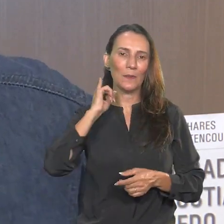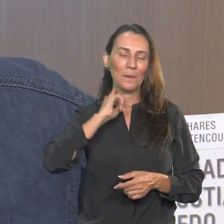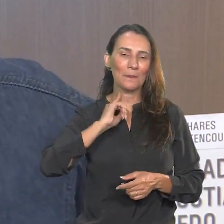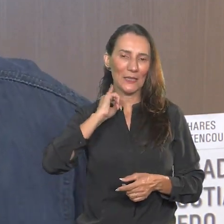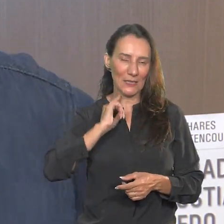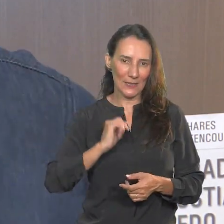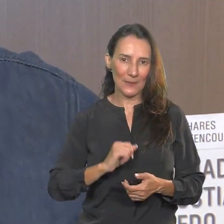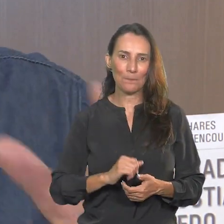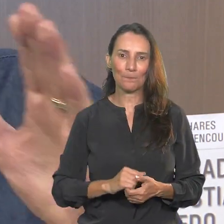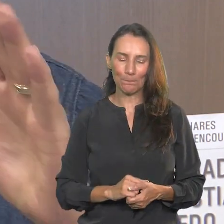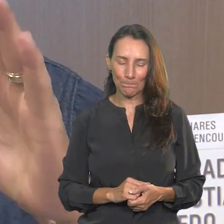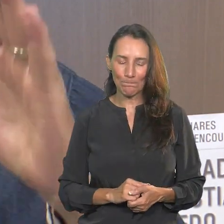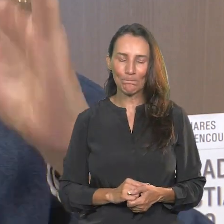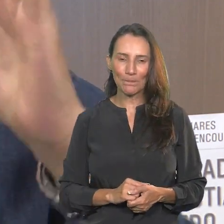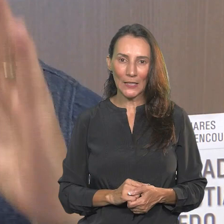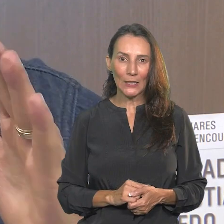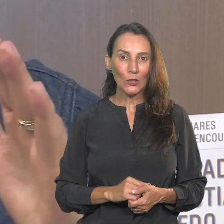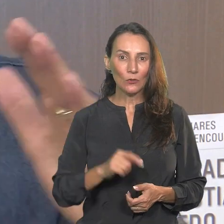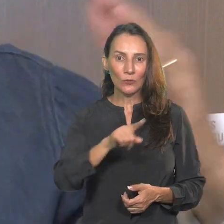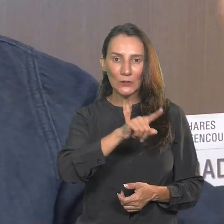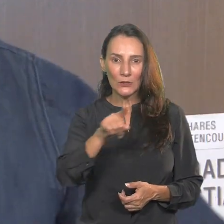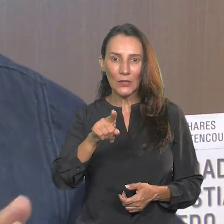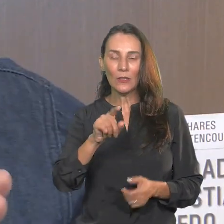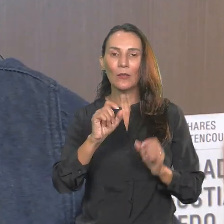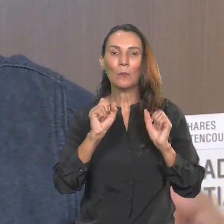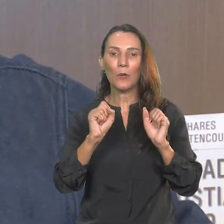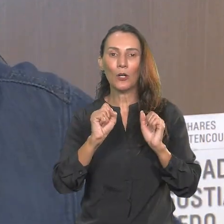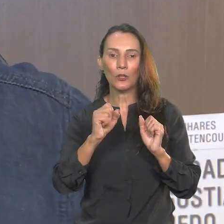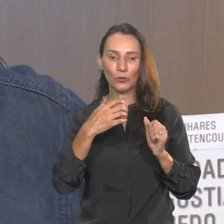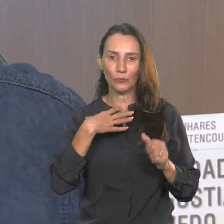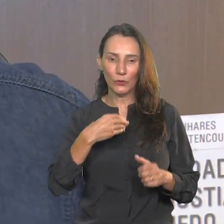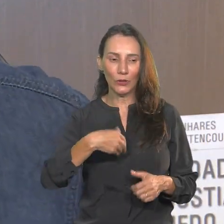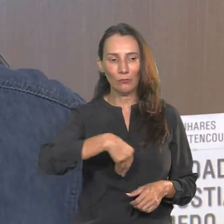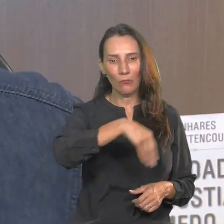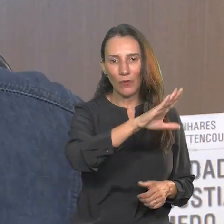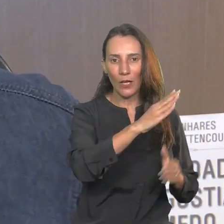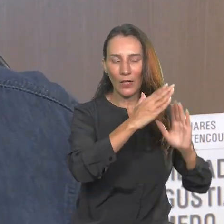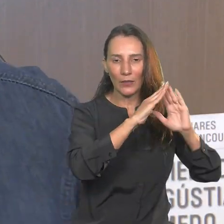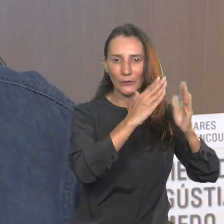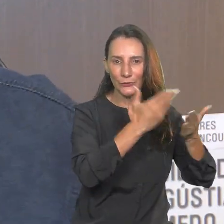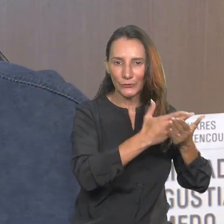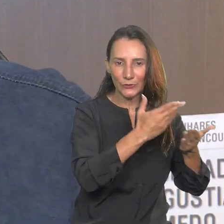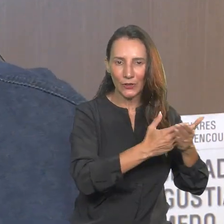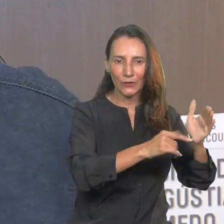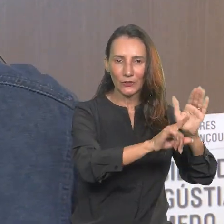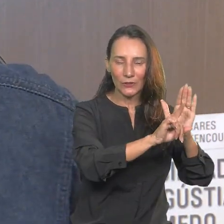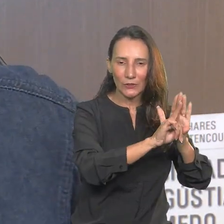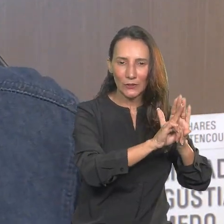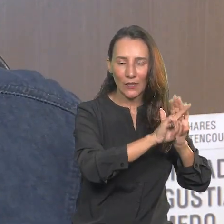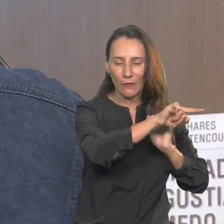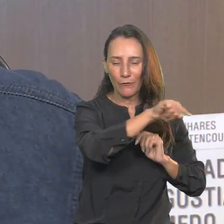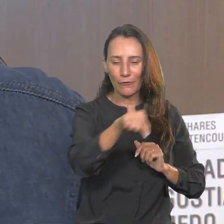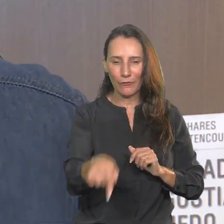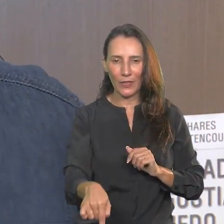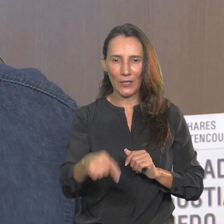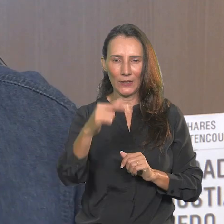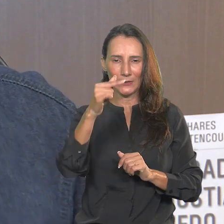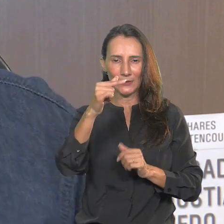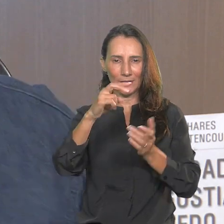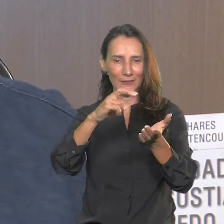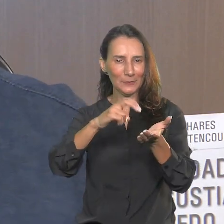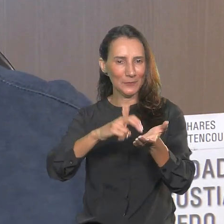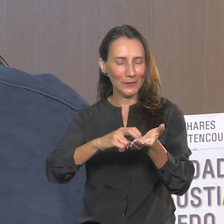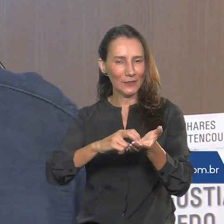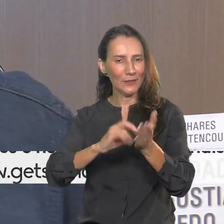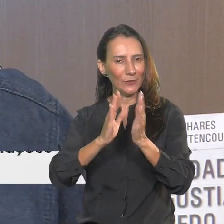de oração. Deixe o seu filho no colégio e venha orar, venha buscar a Deus, 7 da manhã. Vai